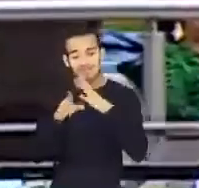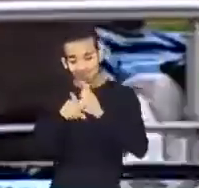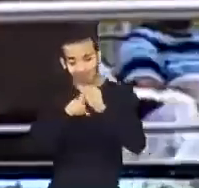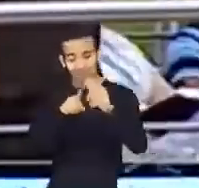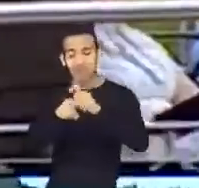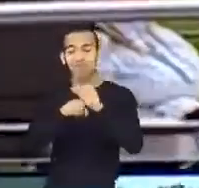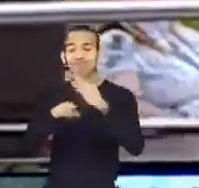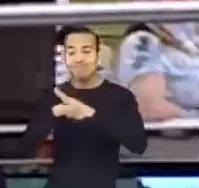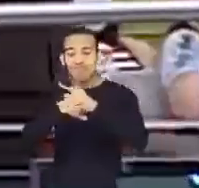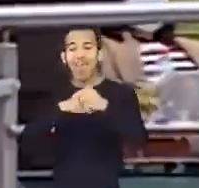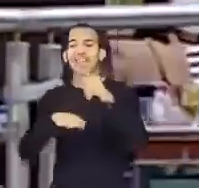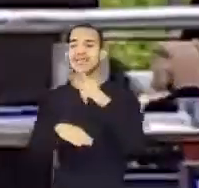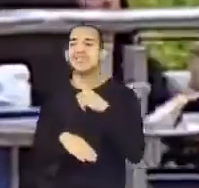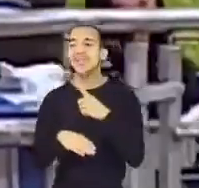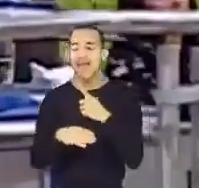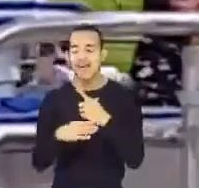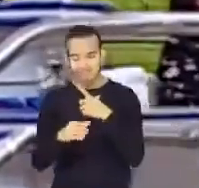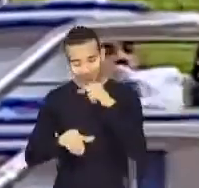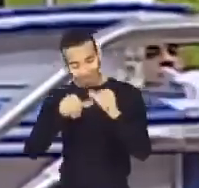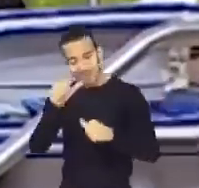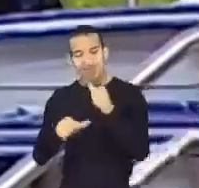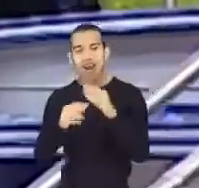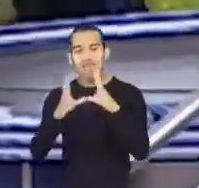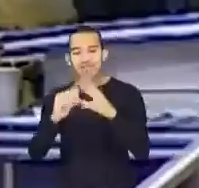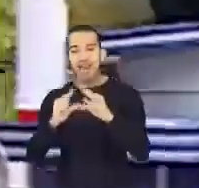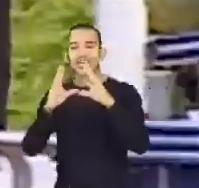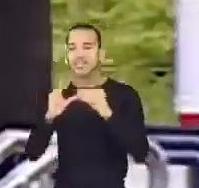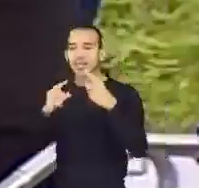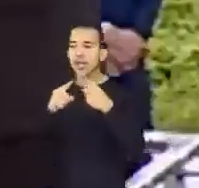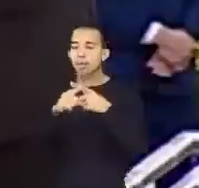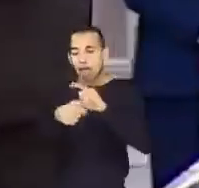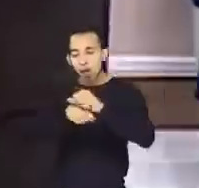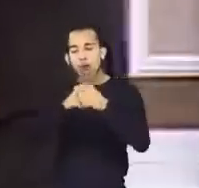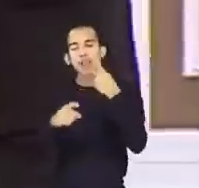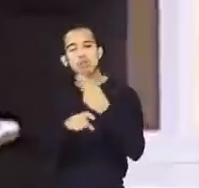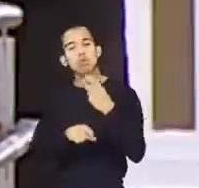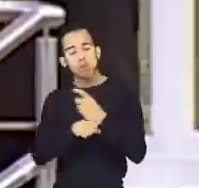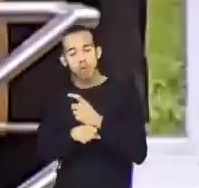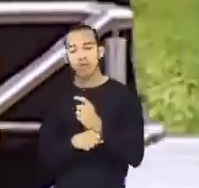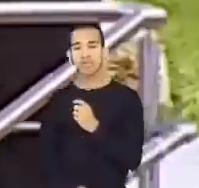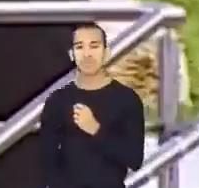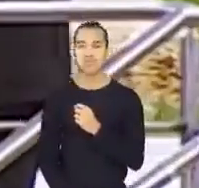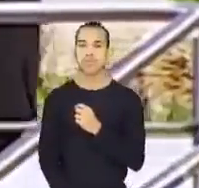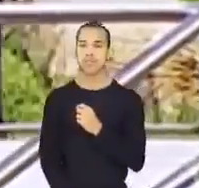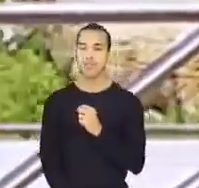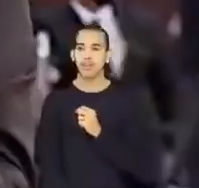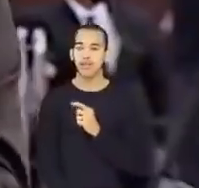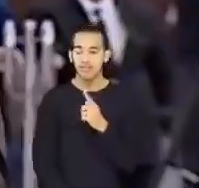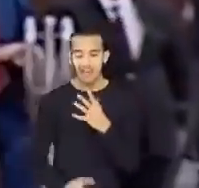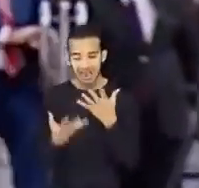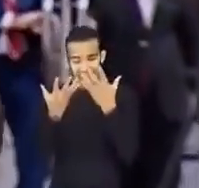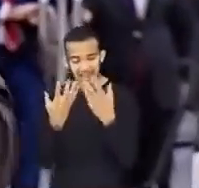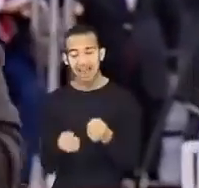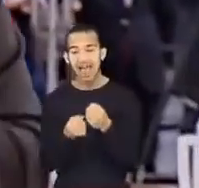elasticidade e se torne flexível, porque o couro é duro. O couro seca e endurece.